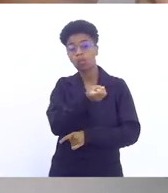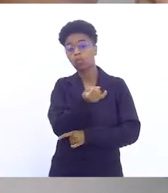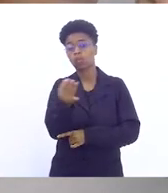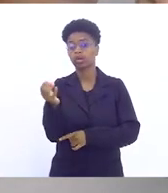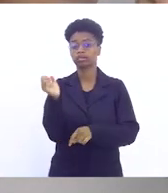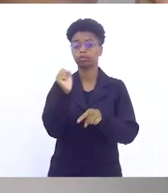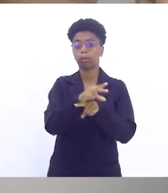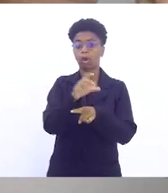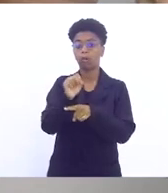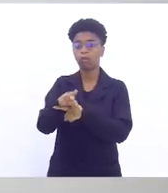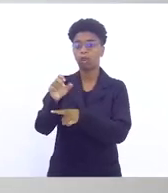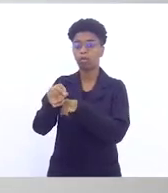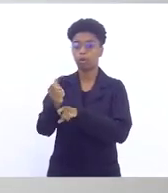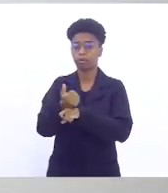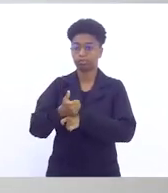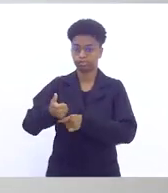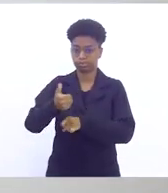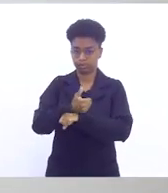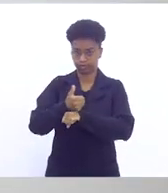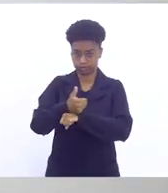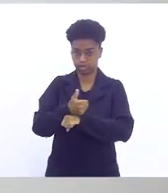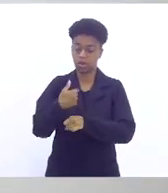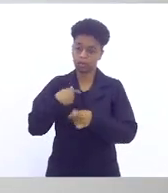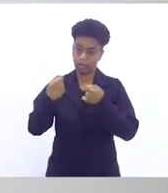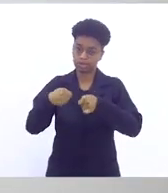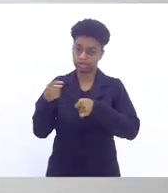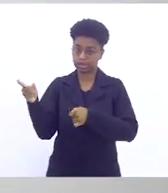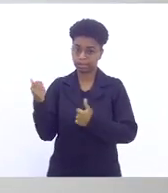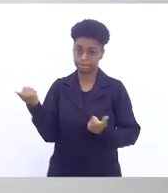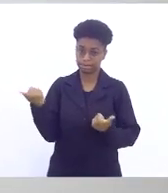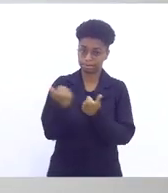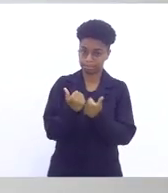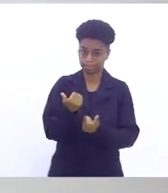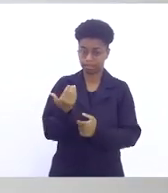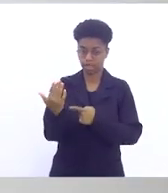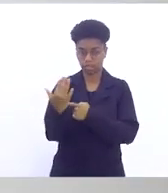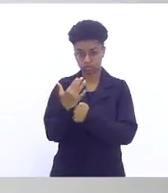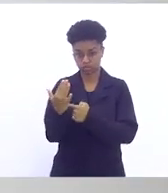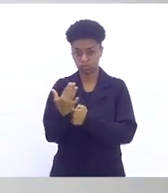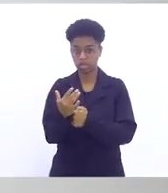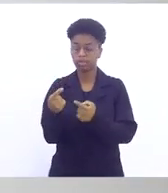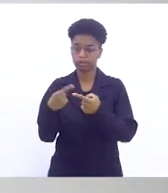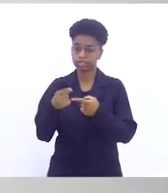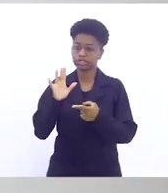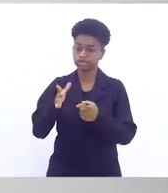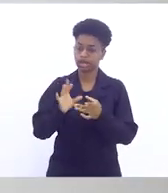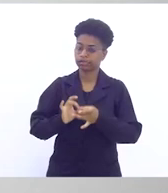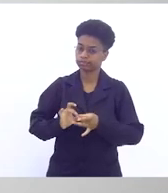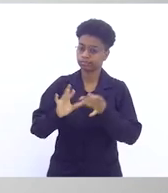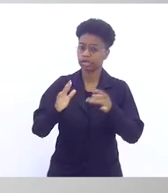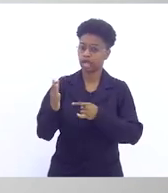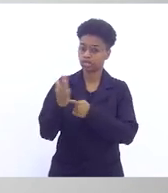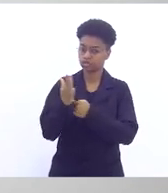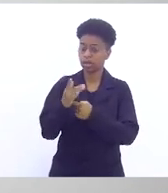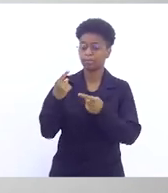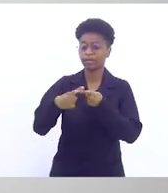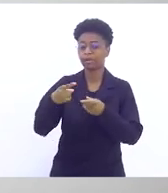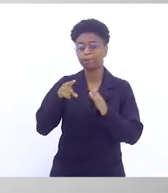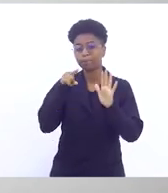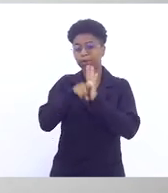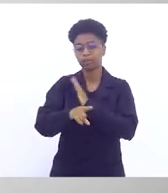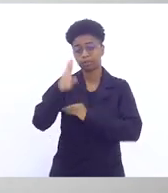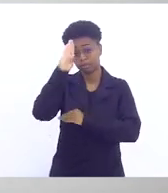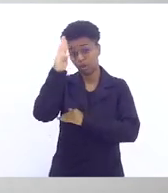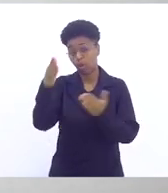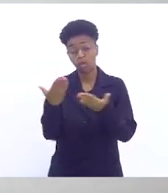vou precisar da ajuda da máquina Doutora Marguerita DR Nilo já me se dispuseram ajudar porque a pergunta mais difícil hoje